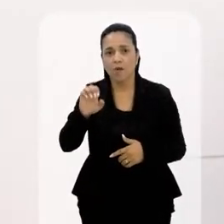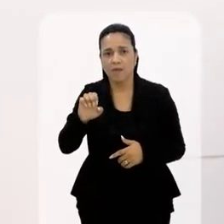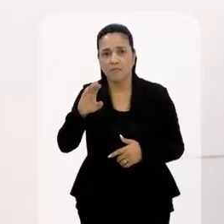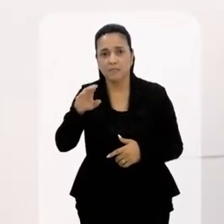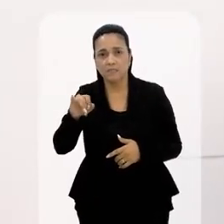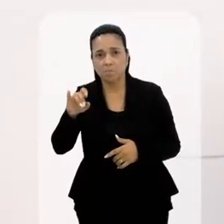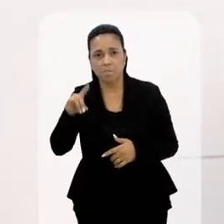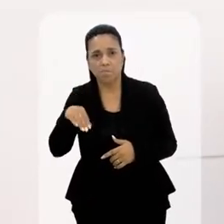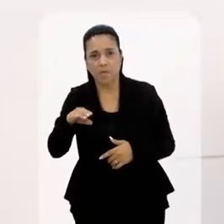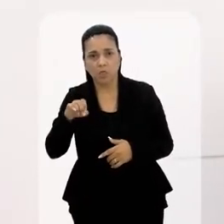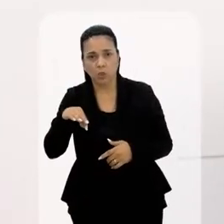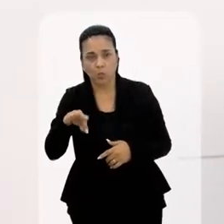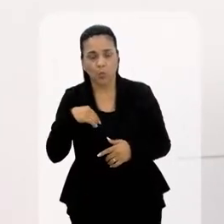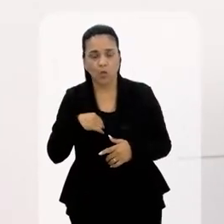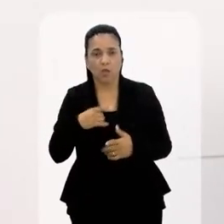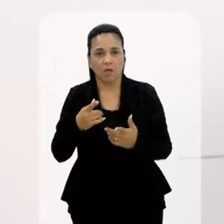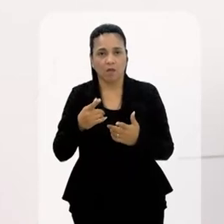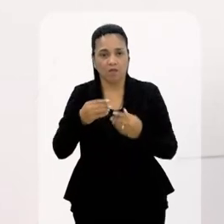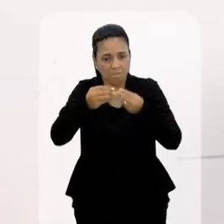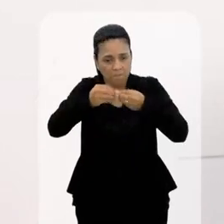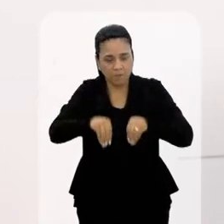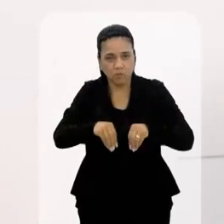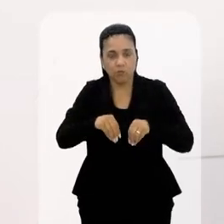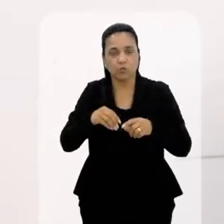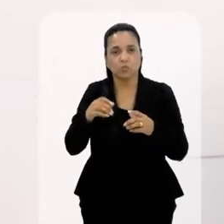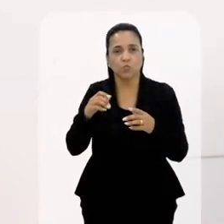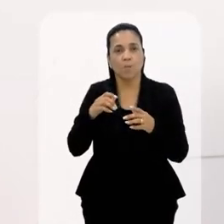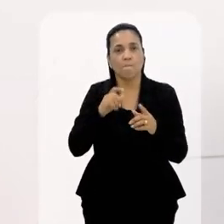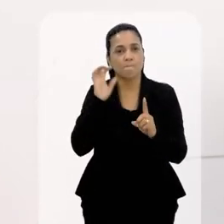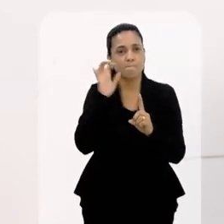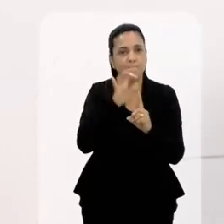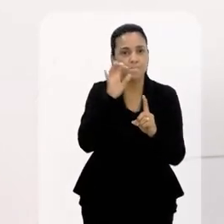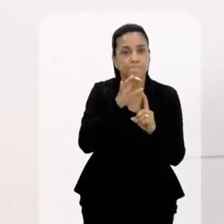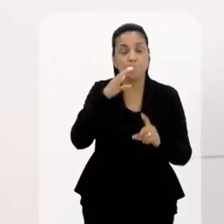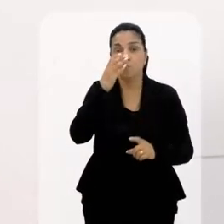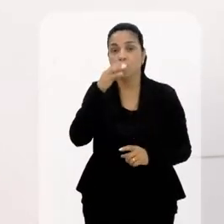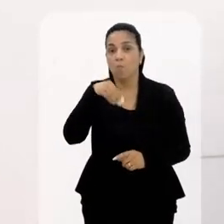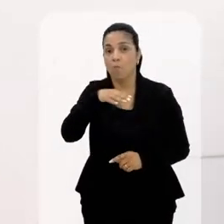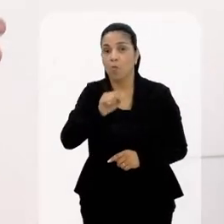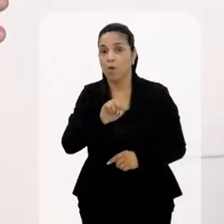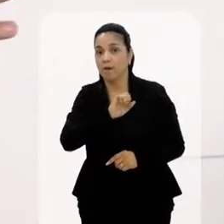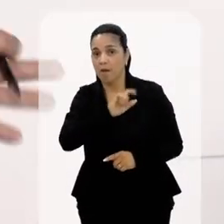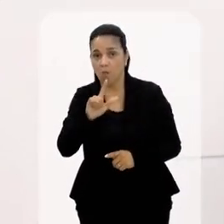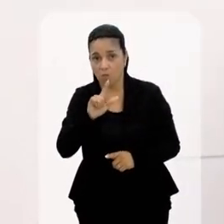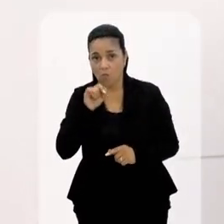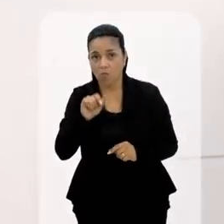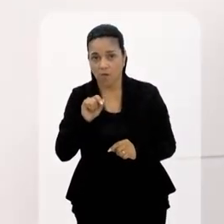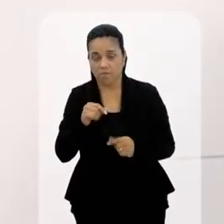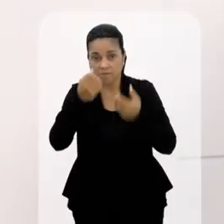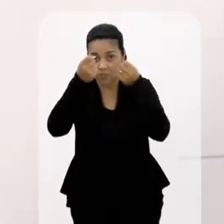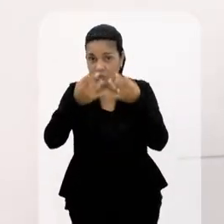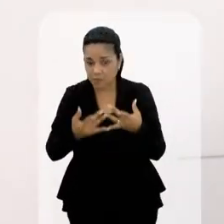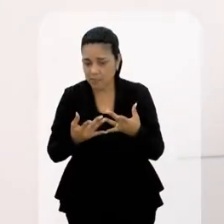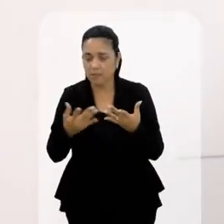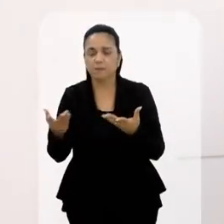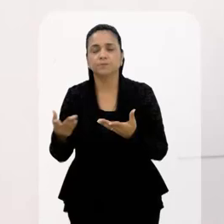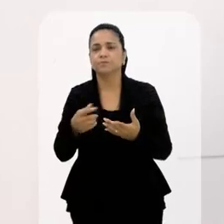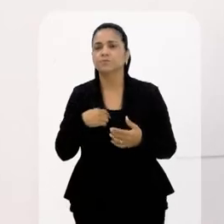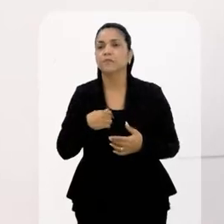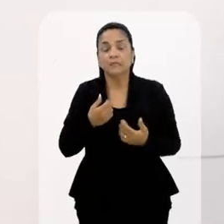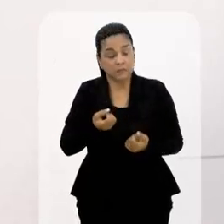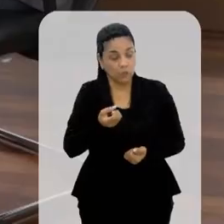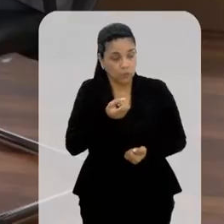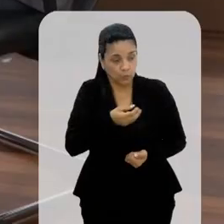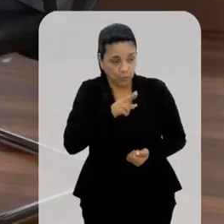relação ao dano moral. Não, isso é um mero aborrecimento que é inerente ao risco da relação. Um pouco sobre isso. Porque é o seguinte, o que me